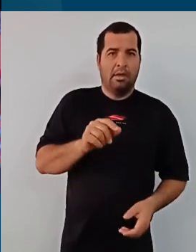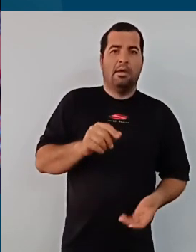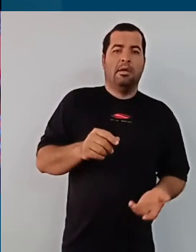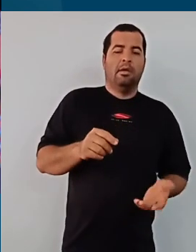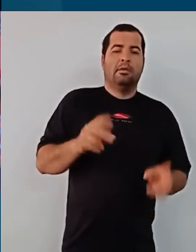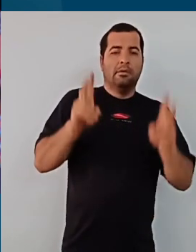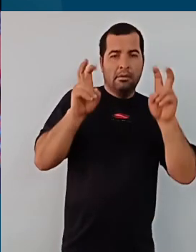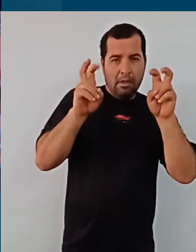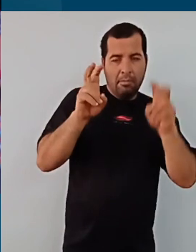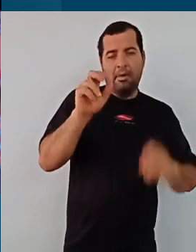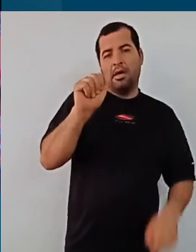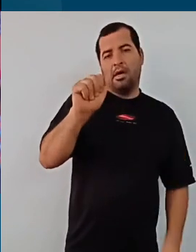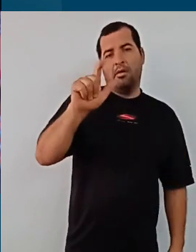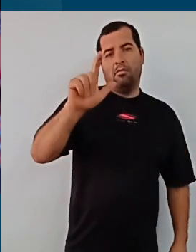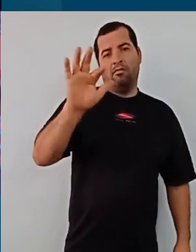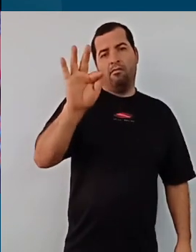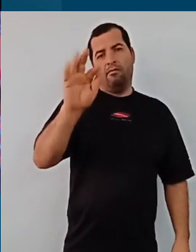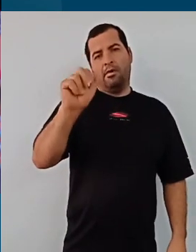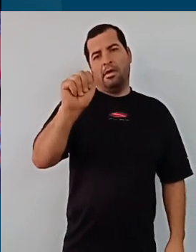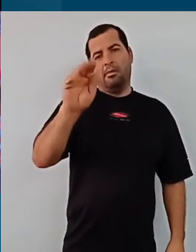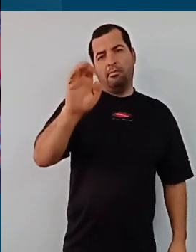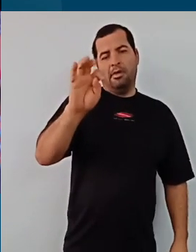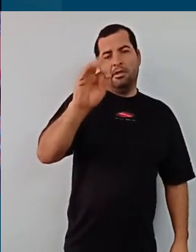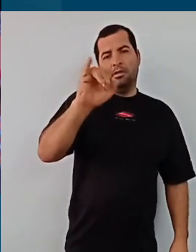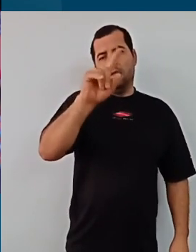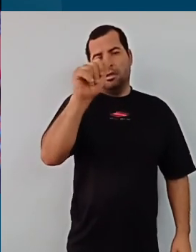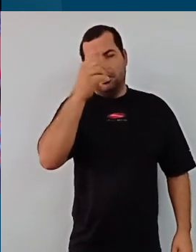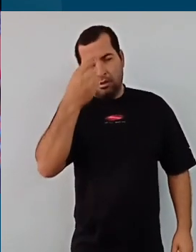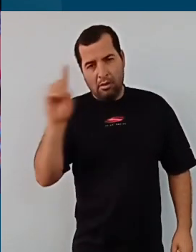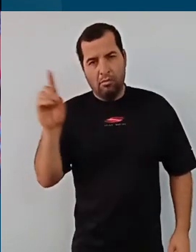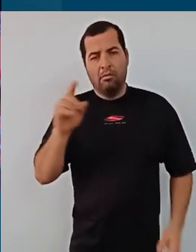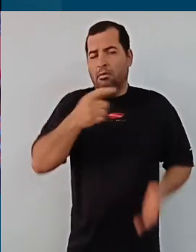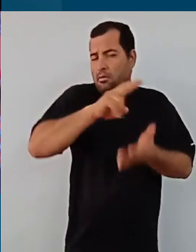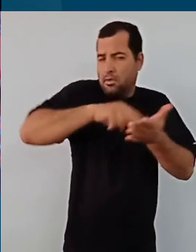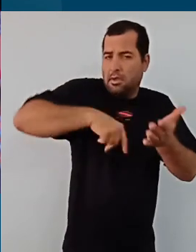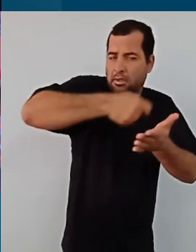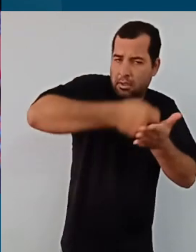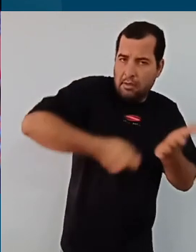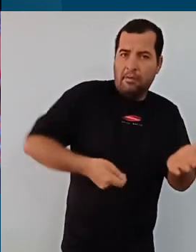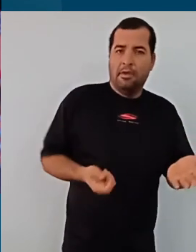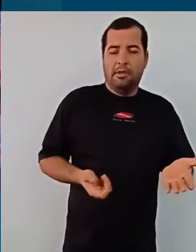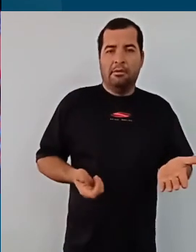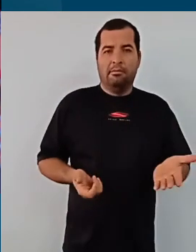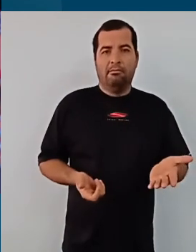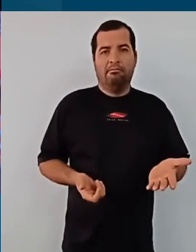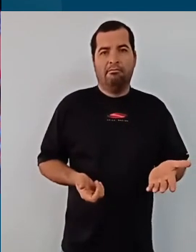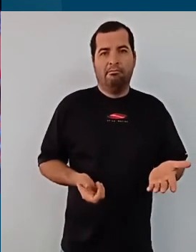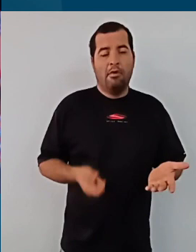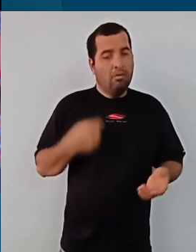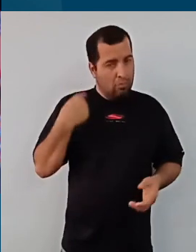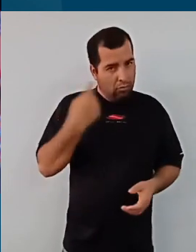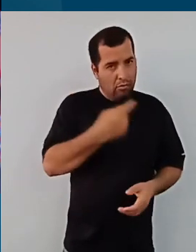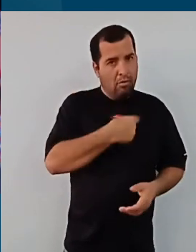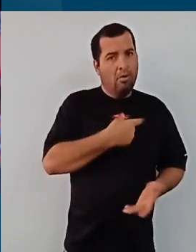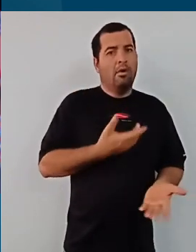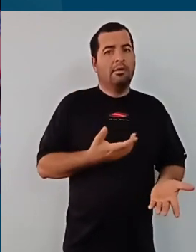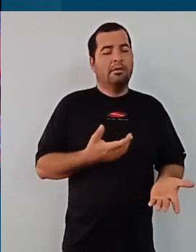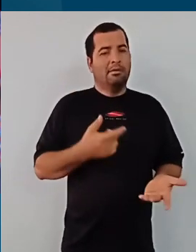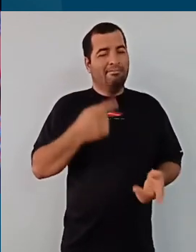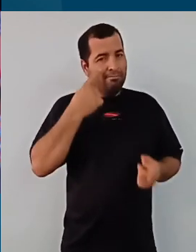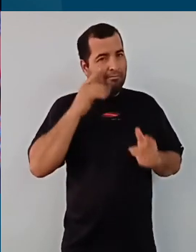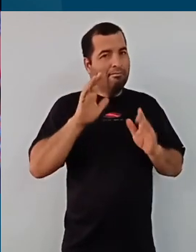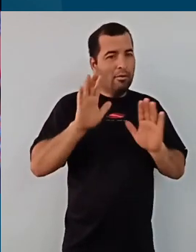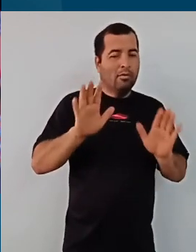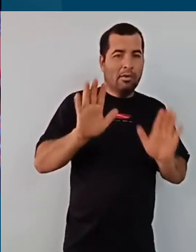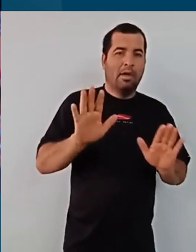à questão da alfabetização ou da acomodação dessa alfabetização, né? E agora, mais do que nunca, a gente vai ter que olhar com muito